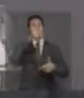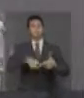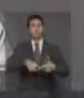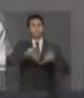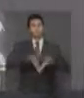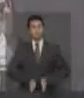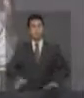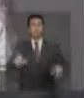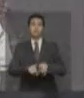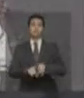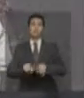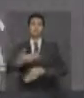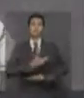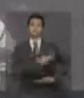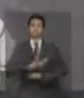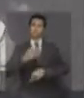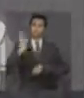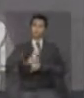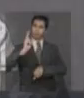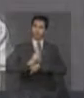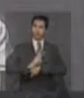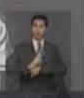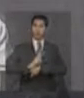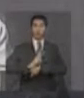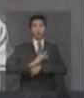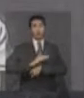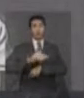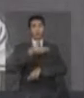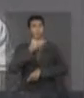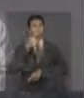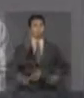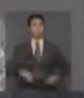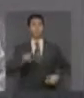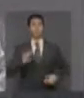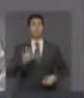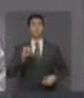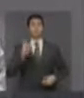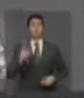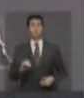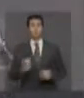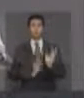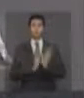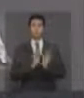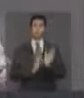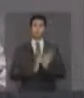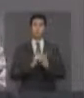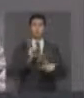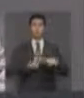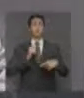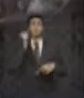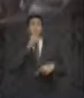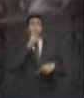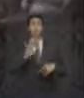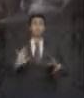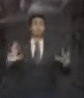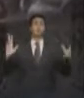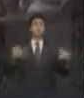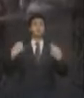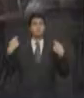a morte, a mortalidade infantil precoce. Para que elas possam